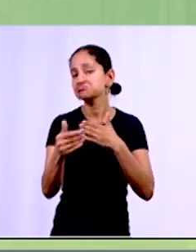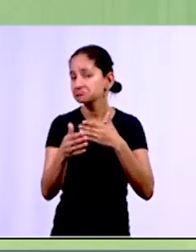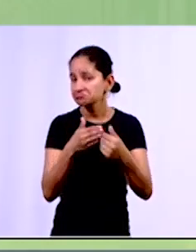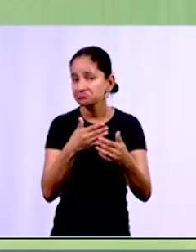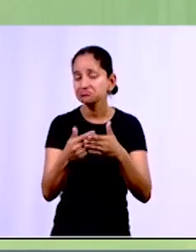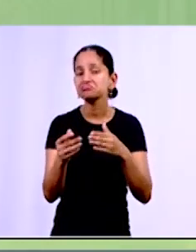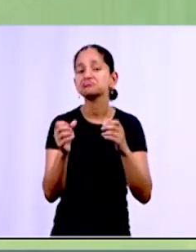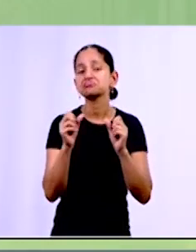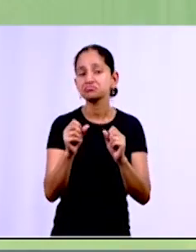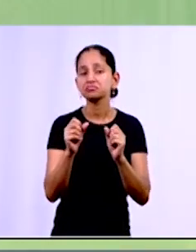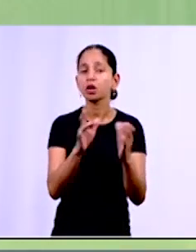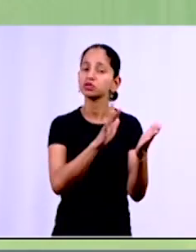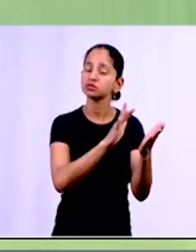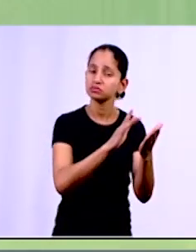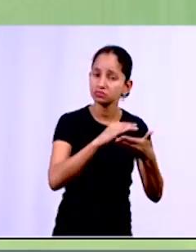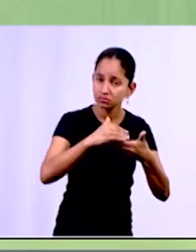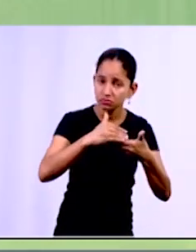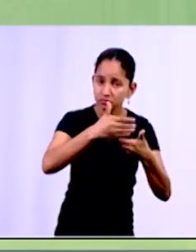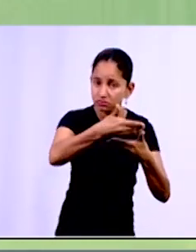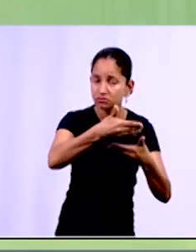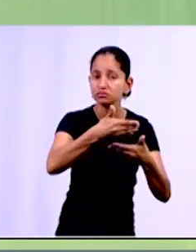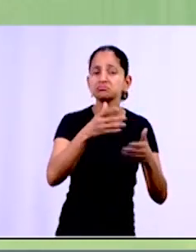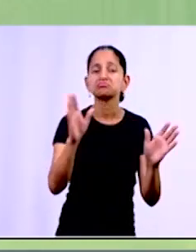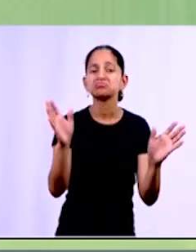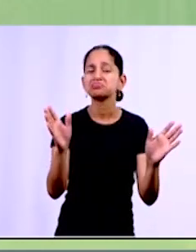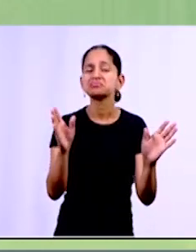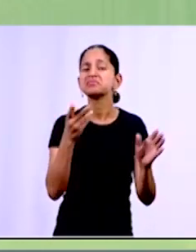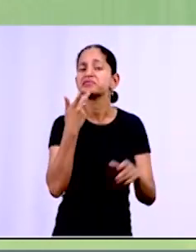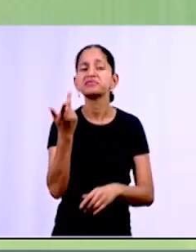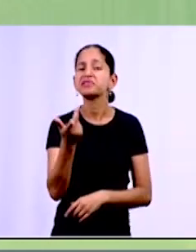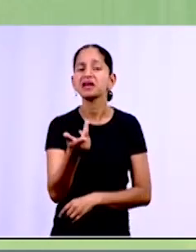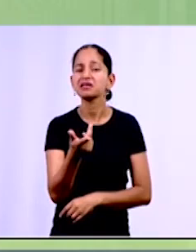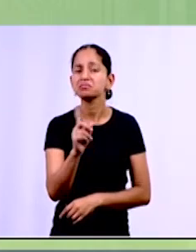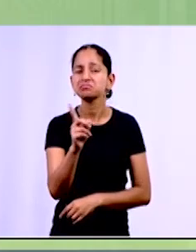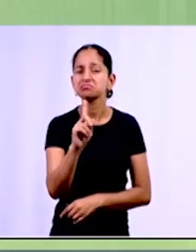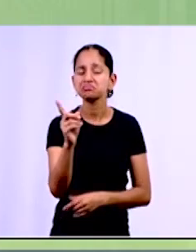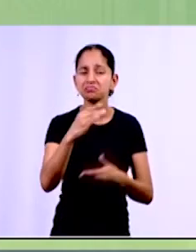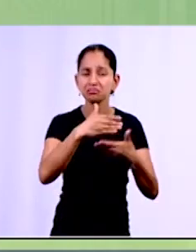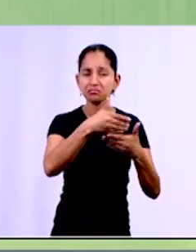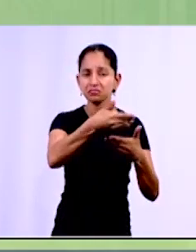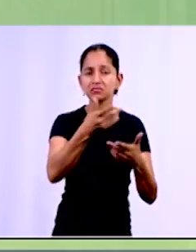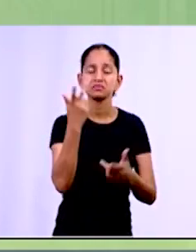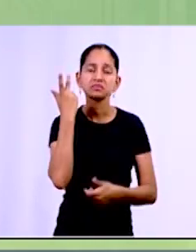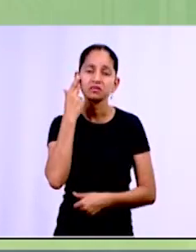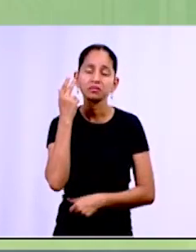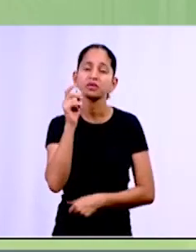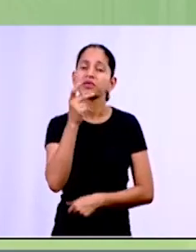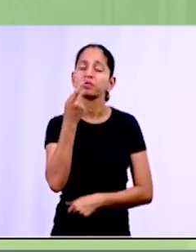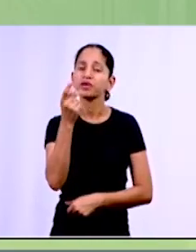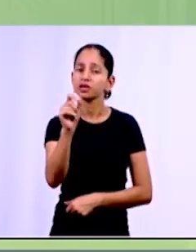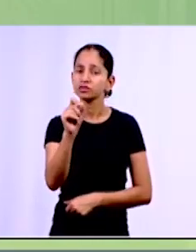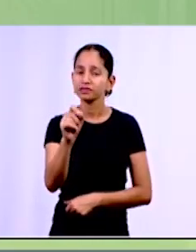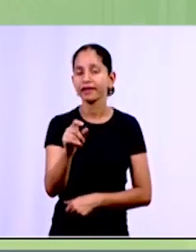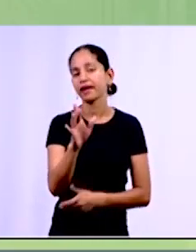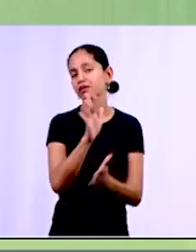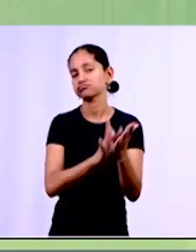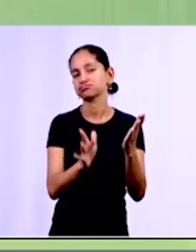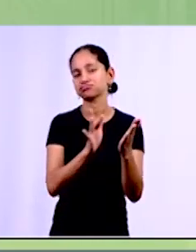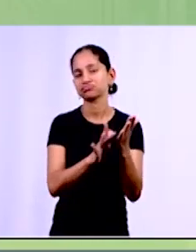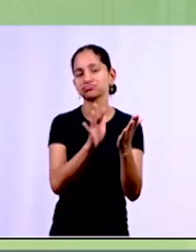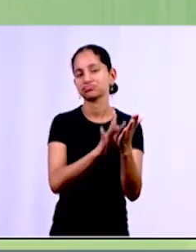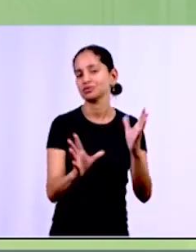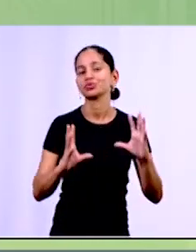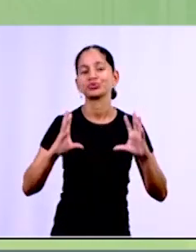desktops, notebooks e netbooks. Esses netbooks ninguém mais nem está falando, né, professor? E agora é o tablet, né? É o tablet.